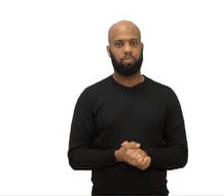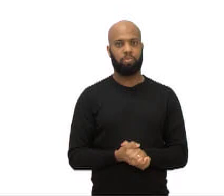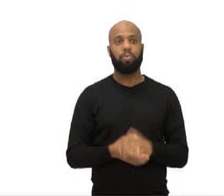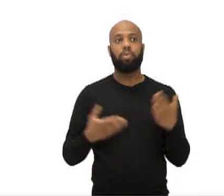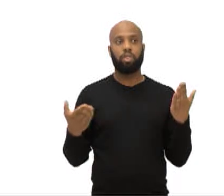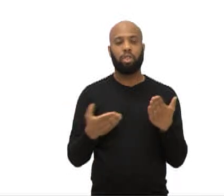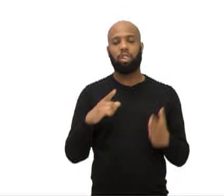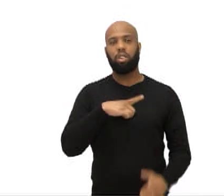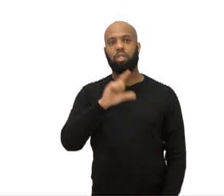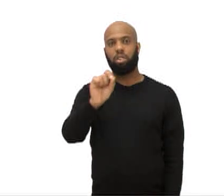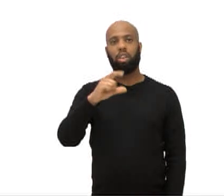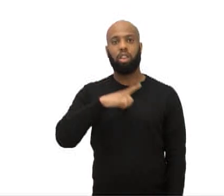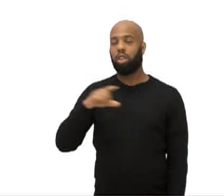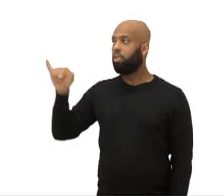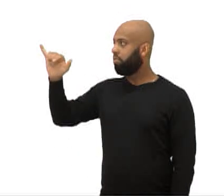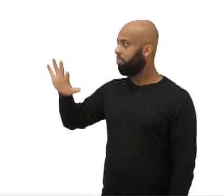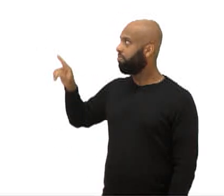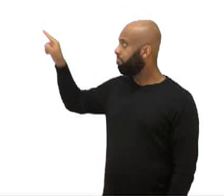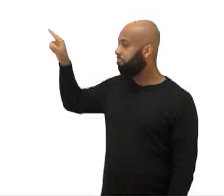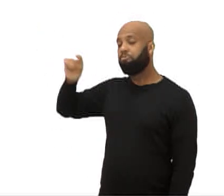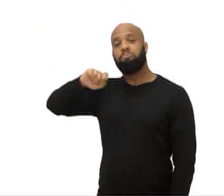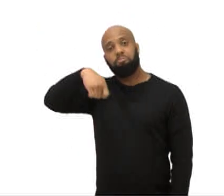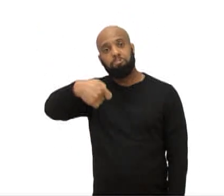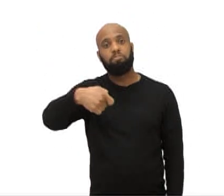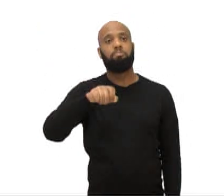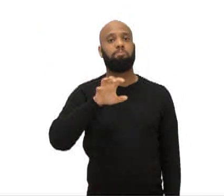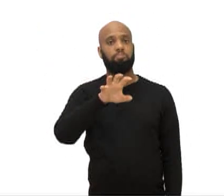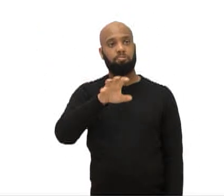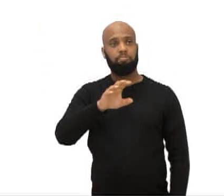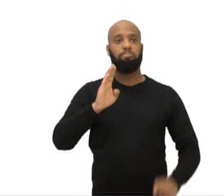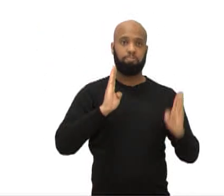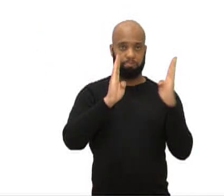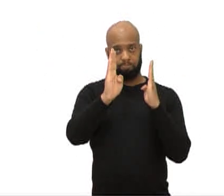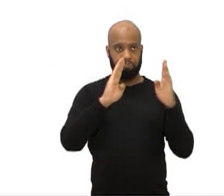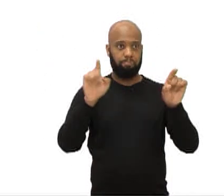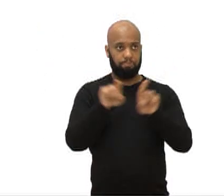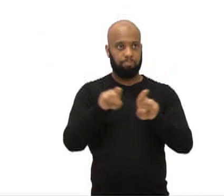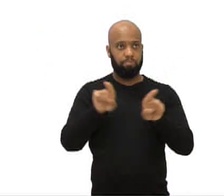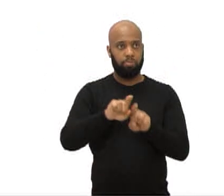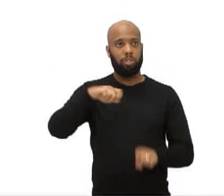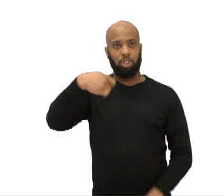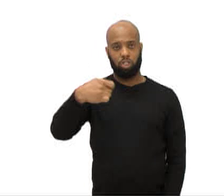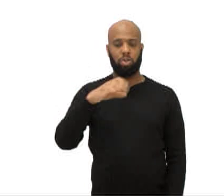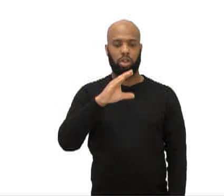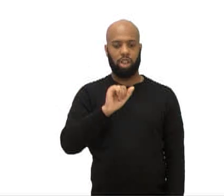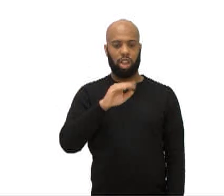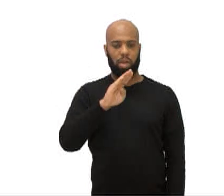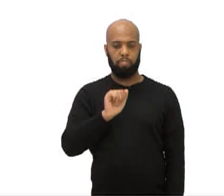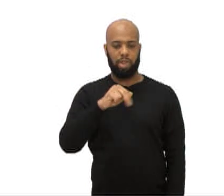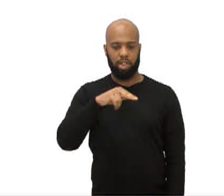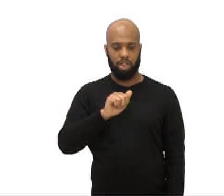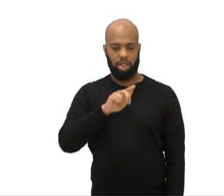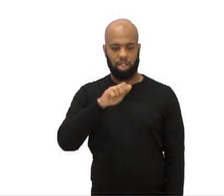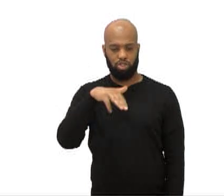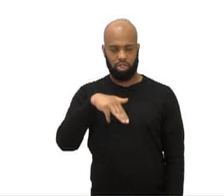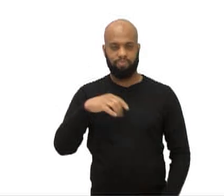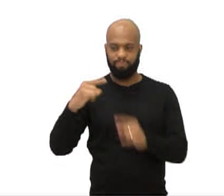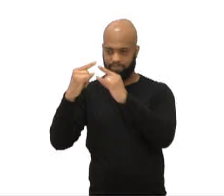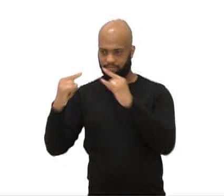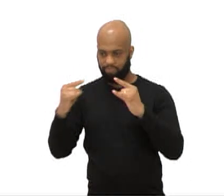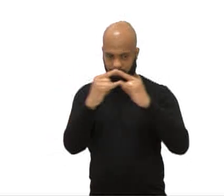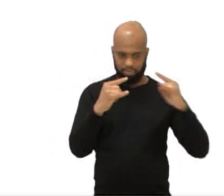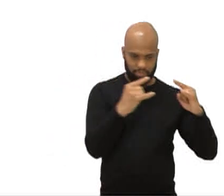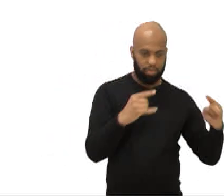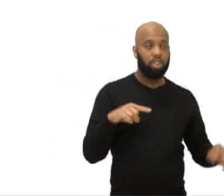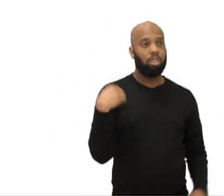E agora nós temos uma imagem sobre esse período, sobre a cabanagem, correto? A gente